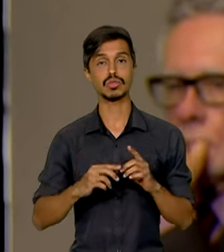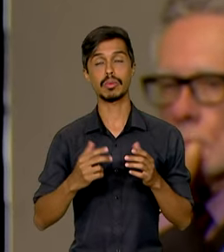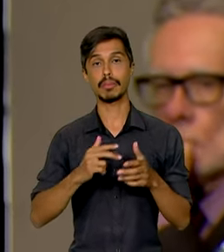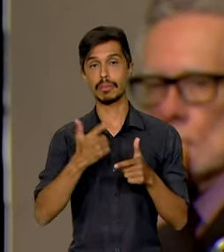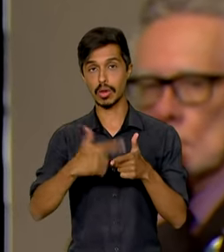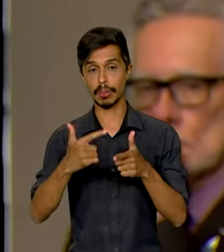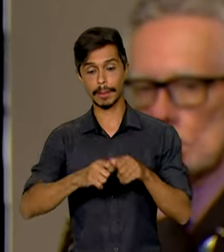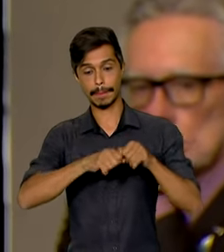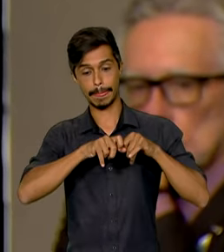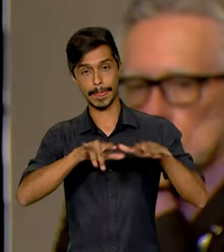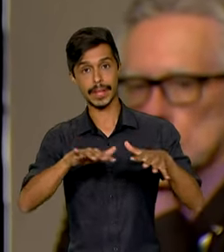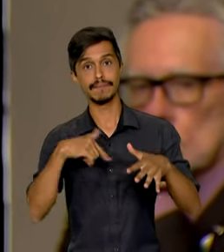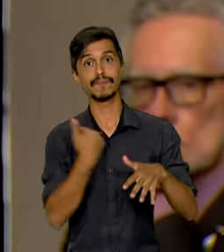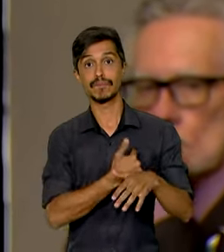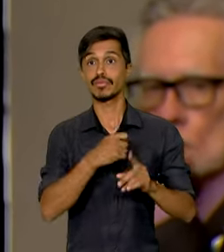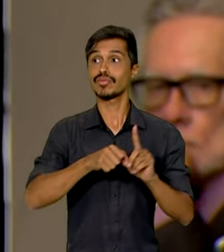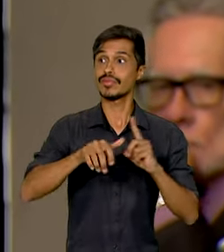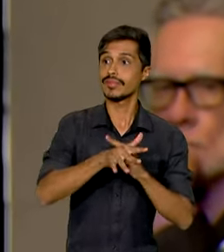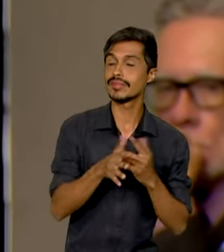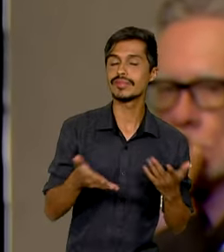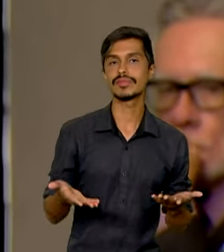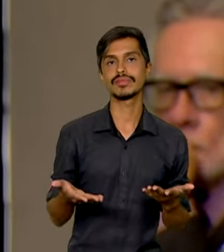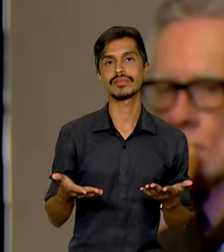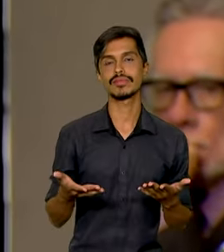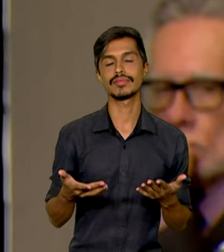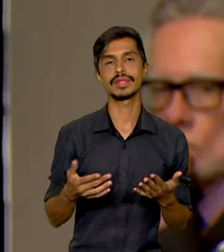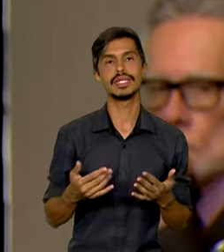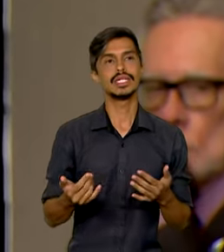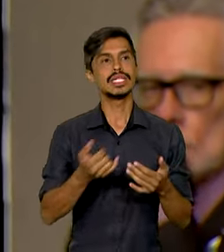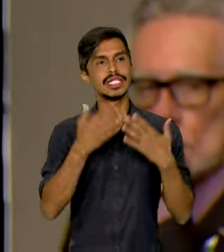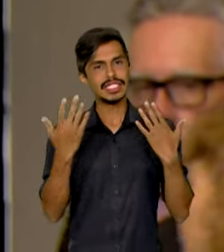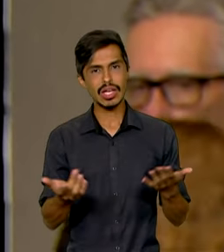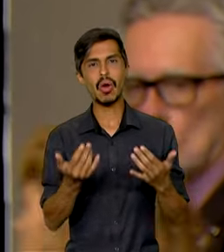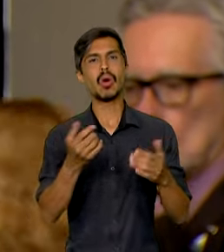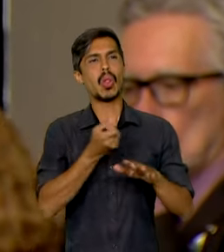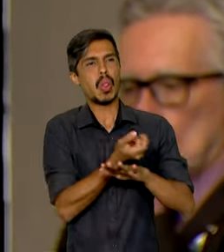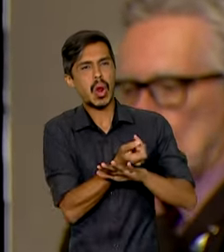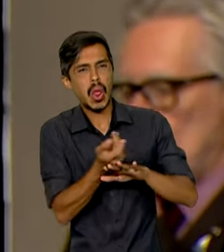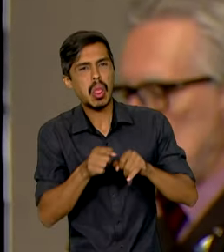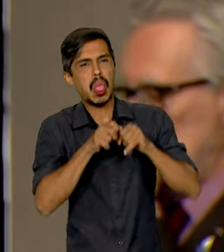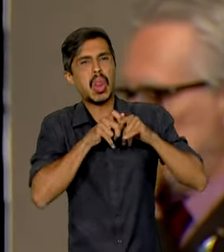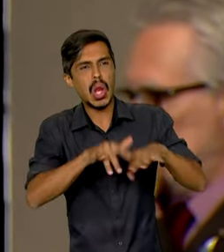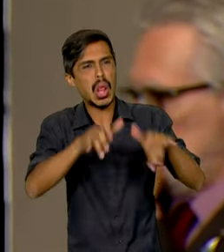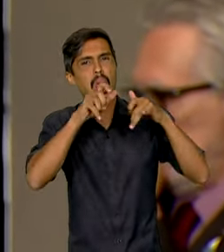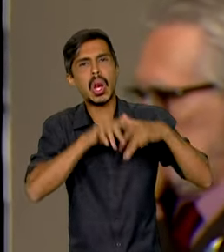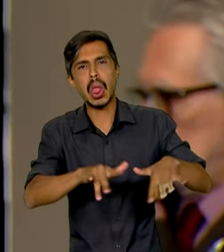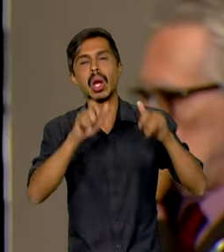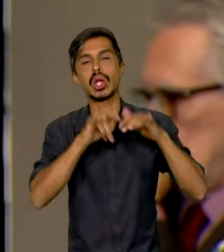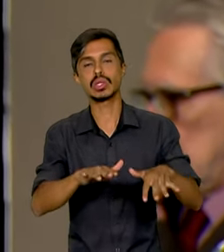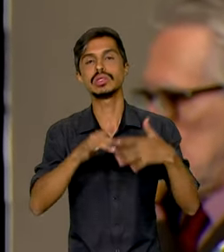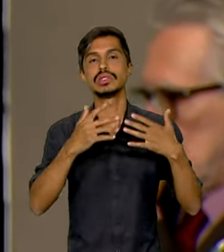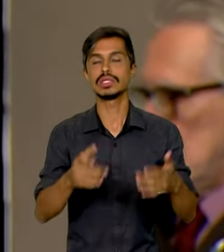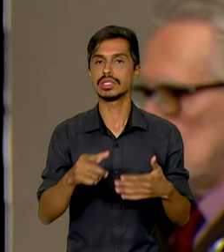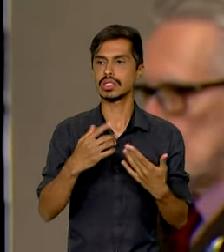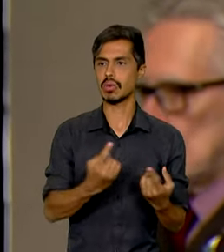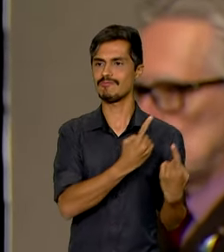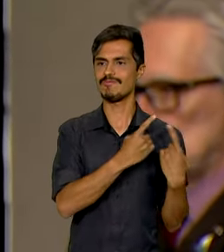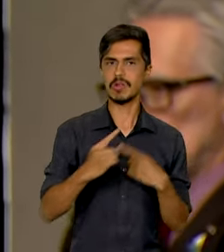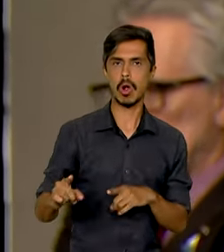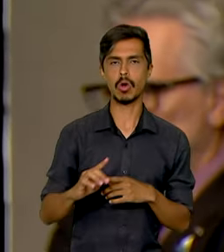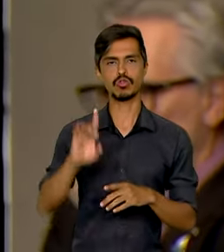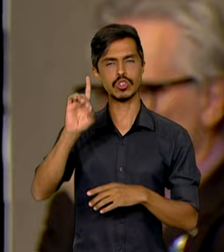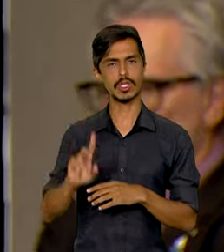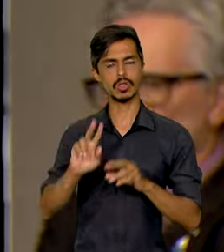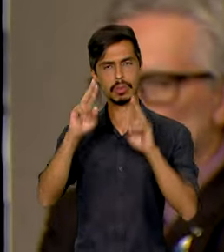extensos em nossa sociedade. A disseminação massiva de fake news atinge o exercício do direito dos brasileiros